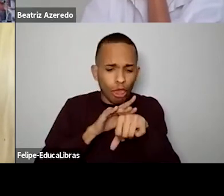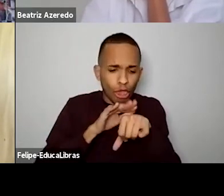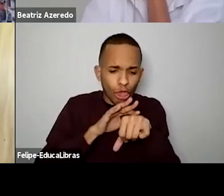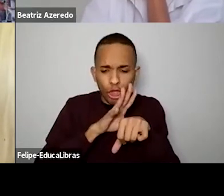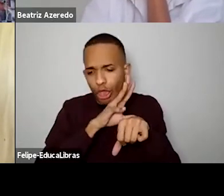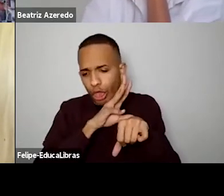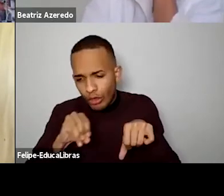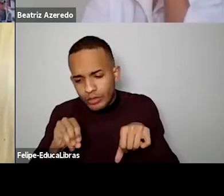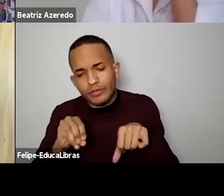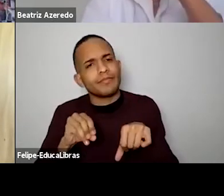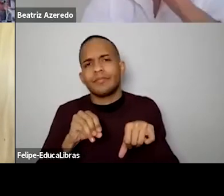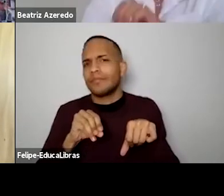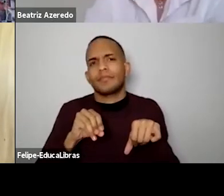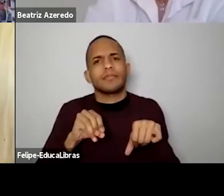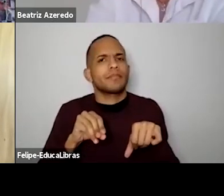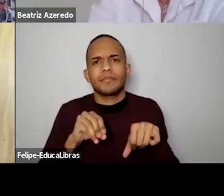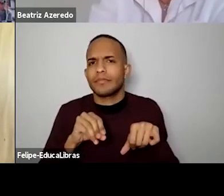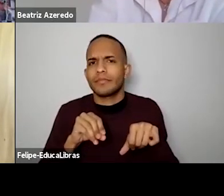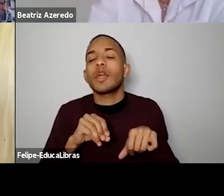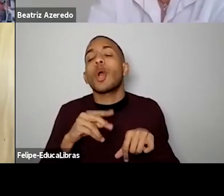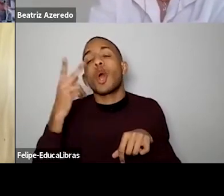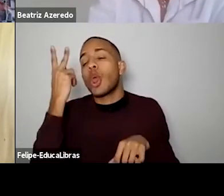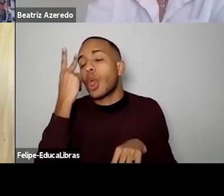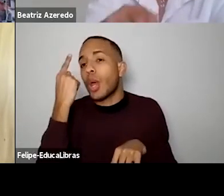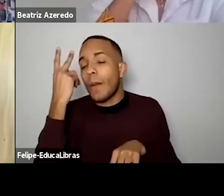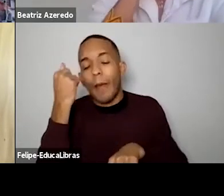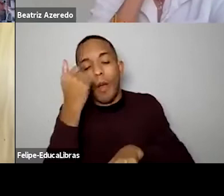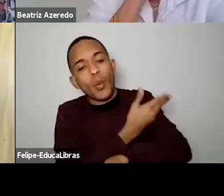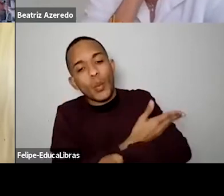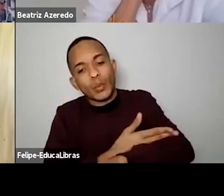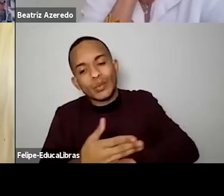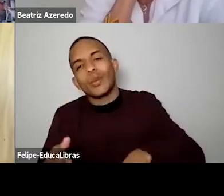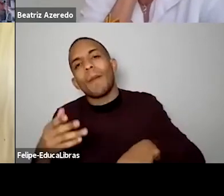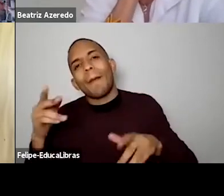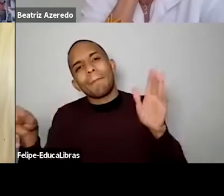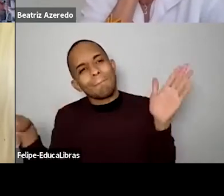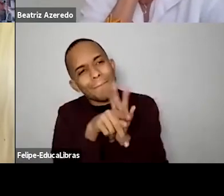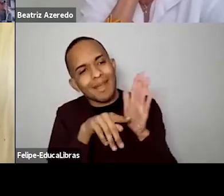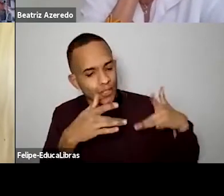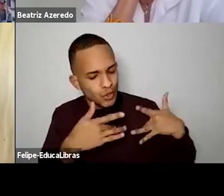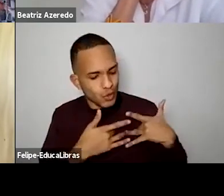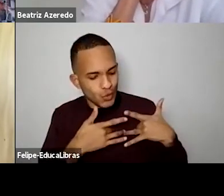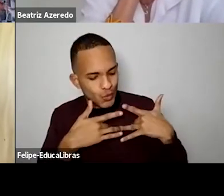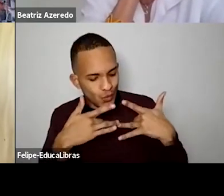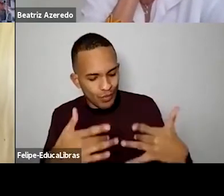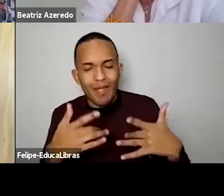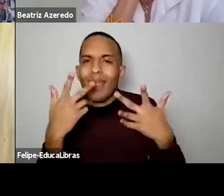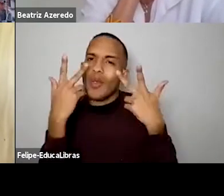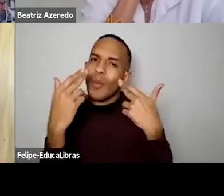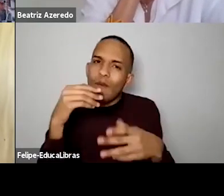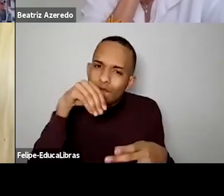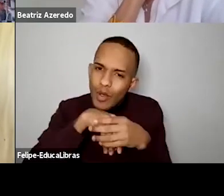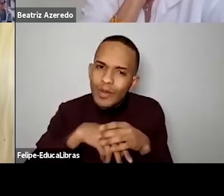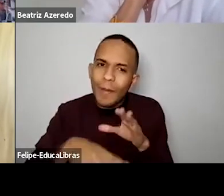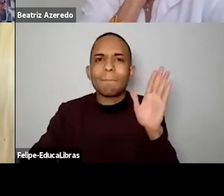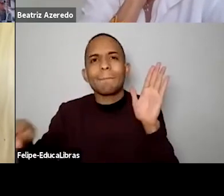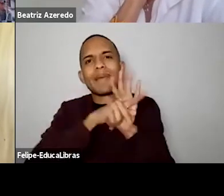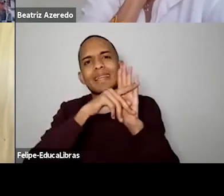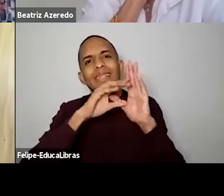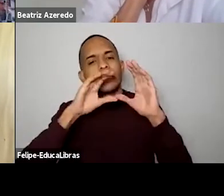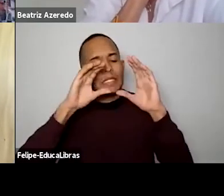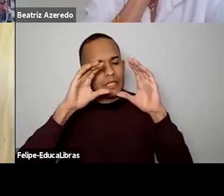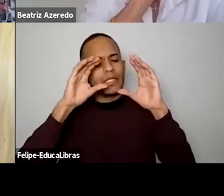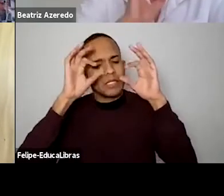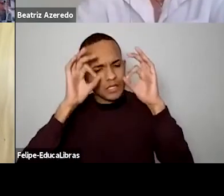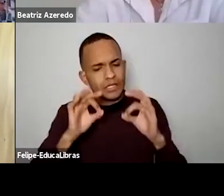mal terrível acontecendo no momento, mas para como entendimento de que doar é como votar, é parte da cidadania, deveria